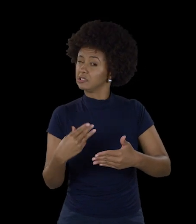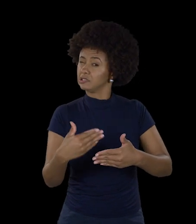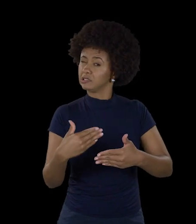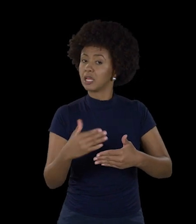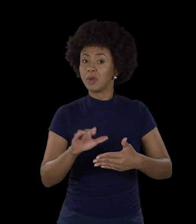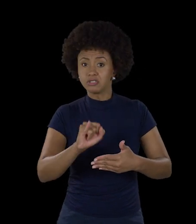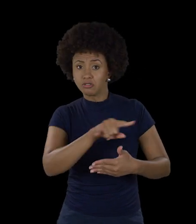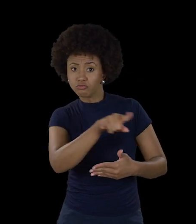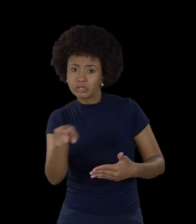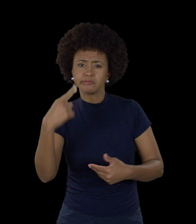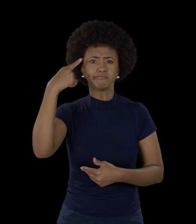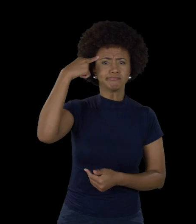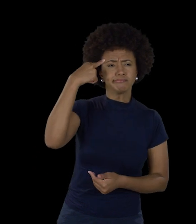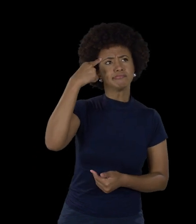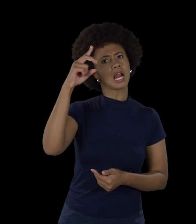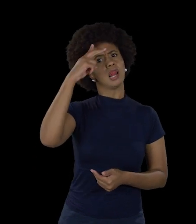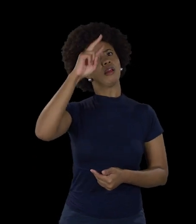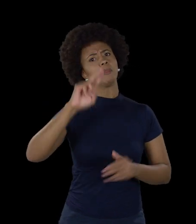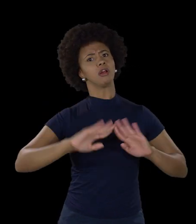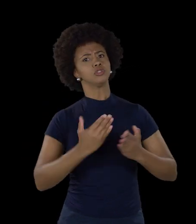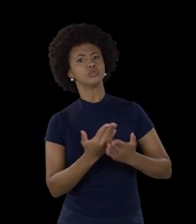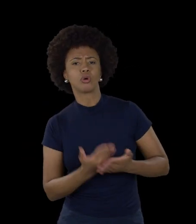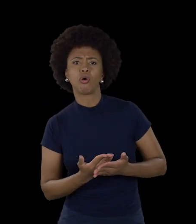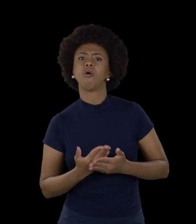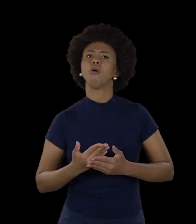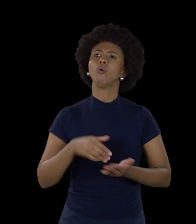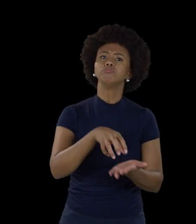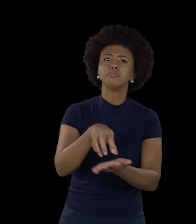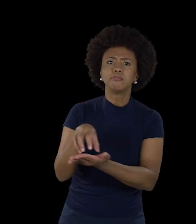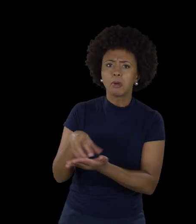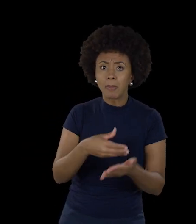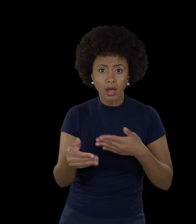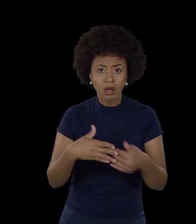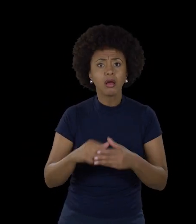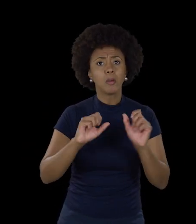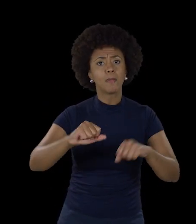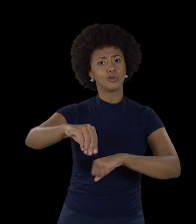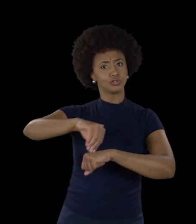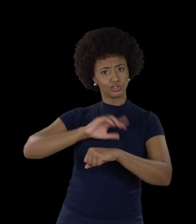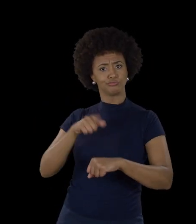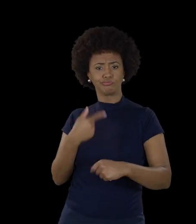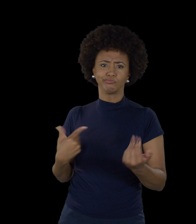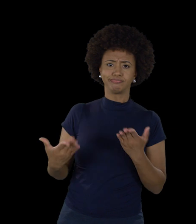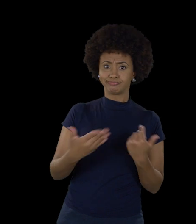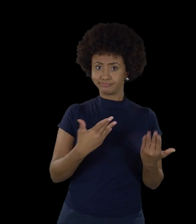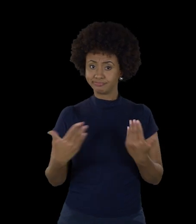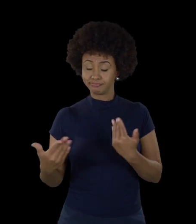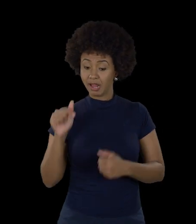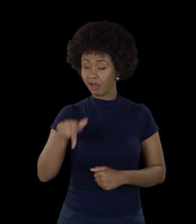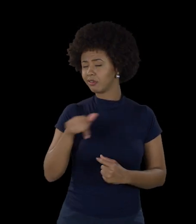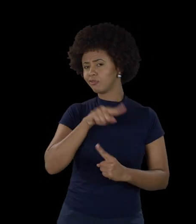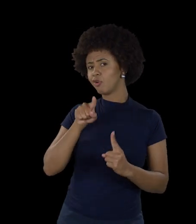escola, entidade, enfim, a gente tem total condições de dialogar. A nossa ideia aqui é que o projeto